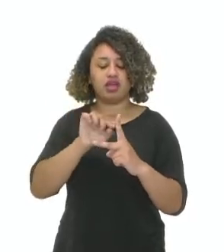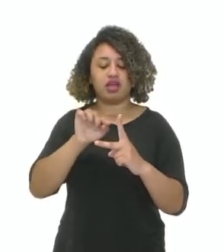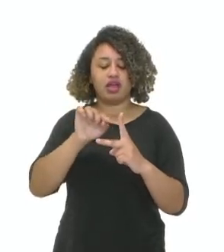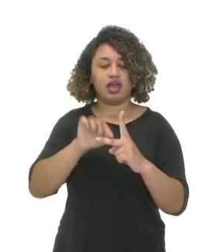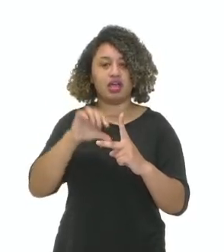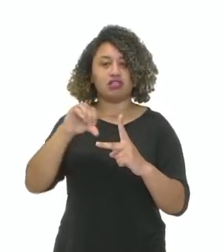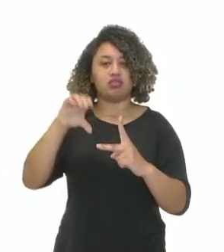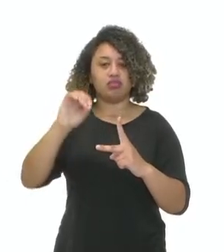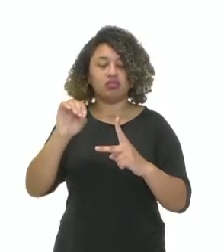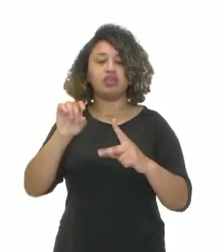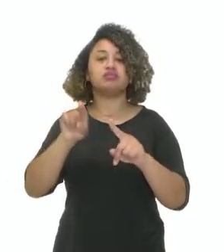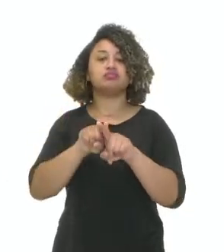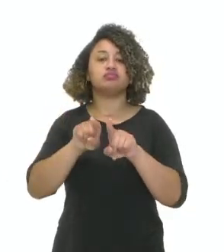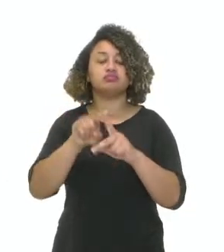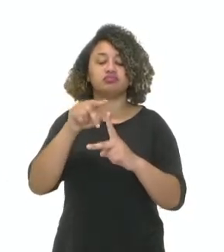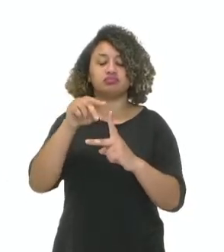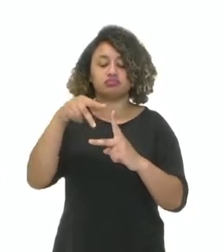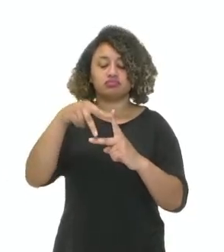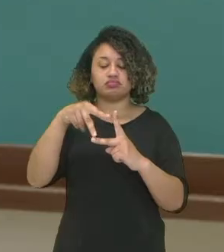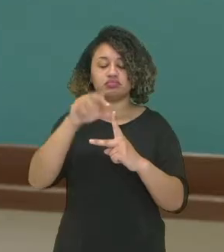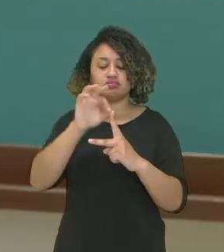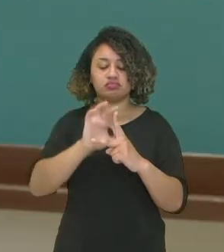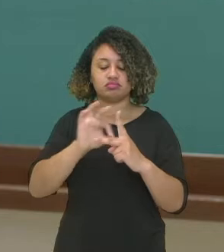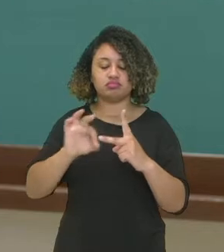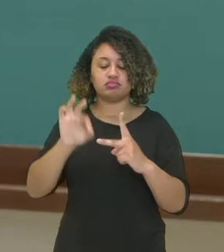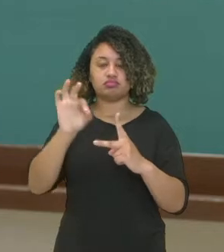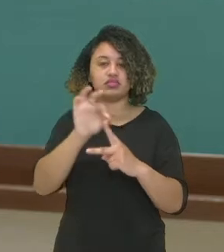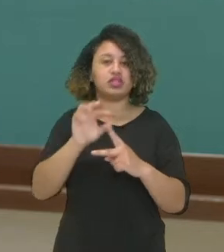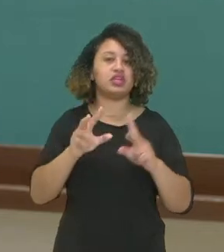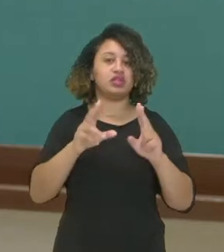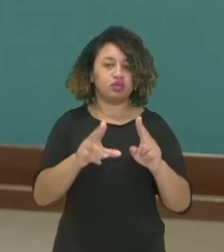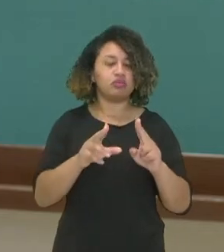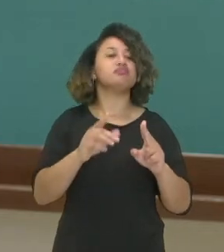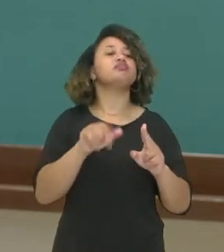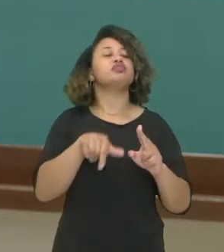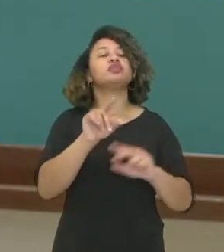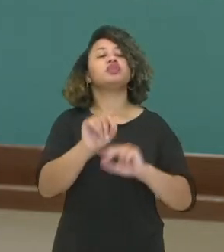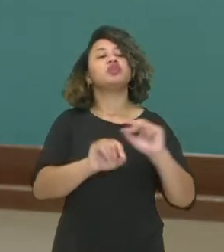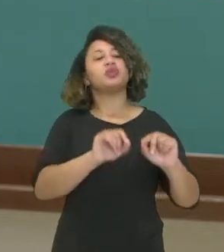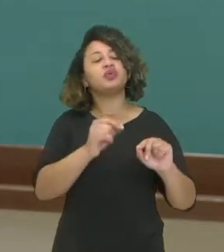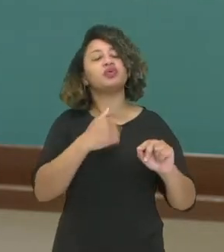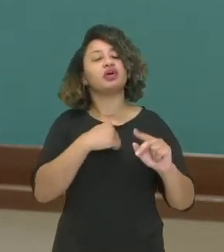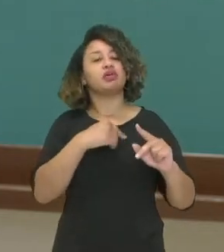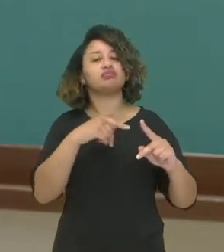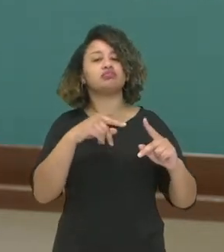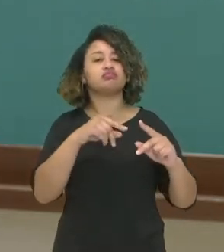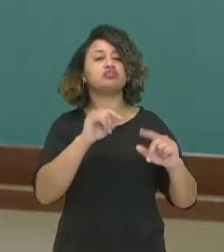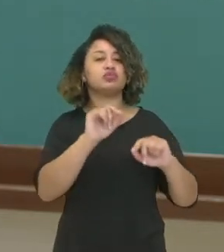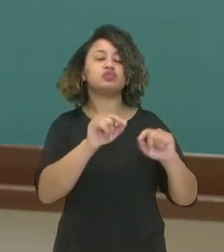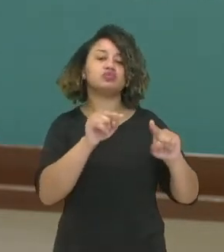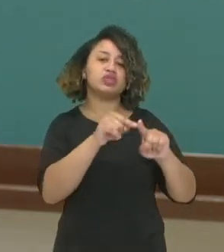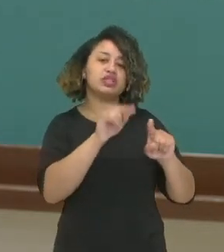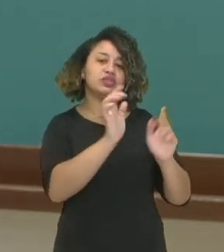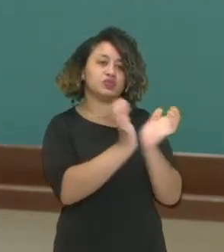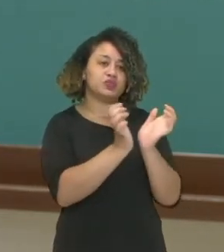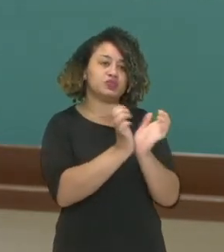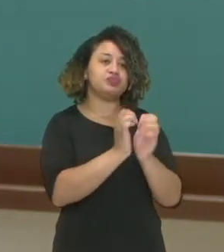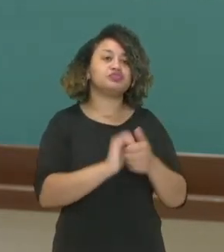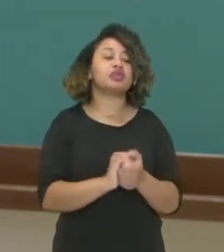90 graus, e também todos os lados dele possuem a mesma medida. Então, esses são aí os nossos paralelogramos, tá?